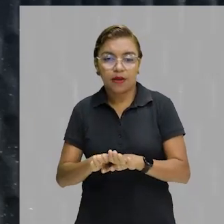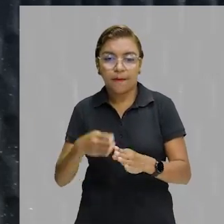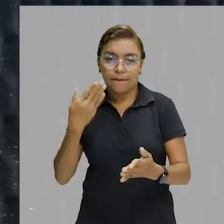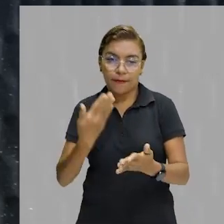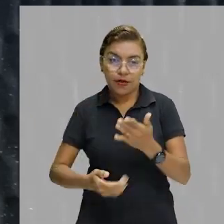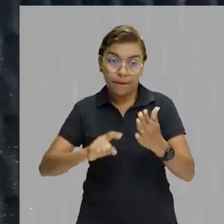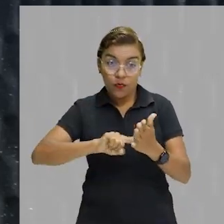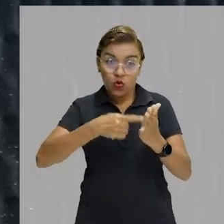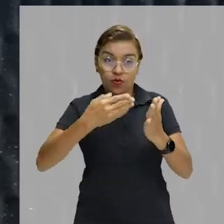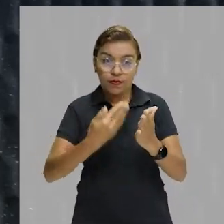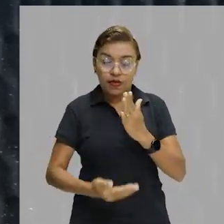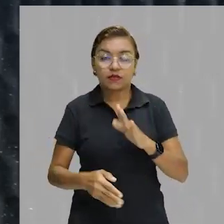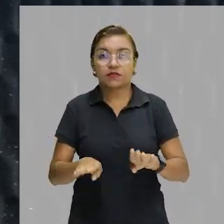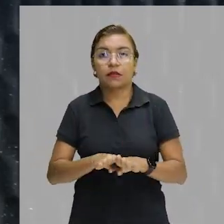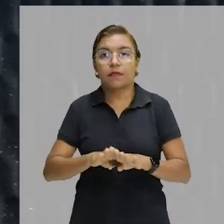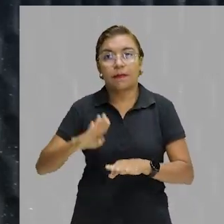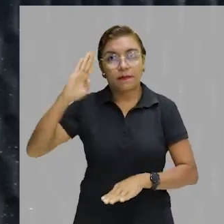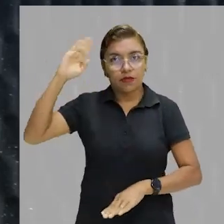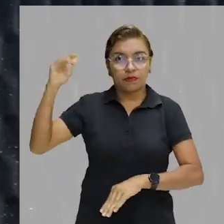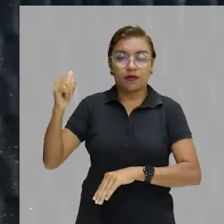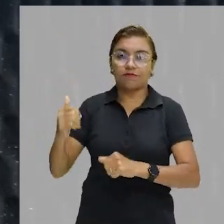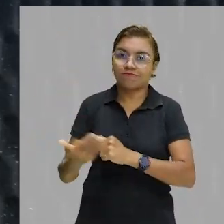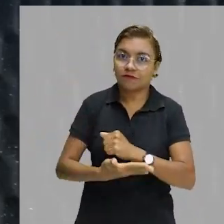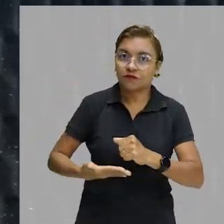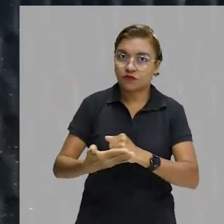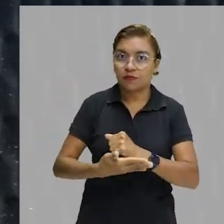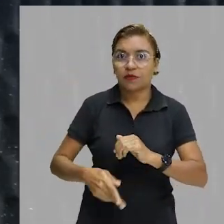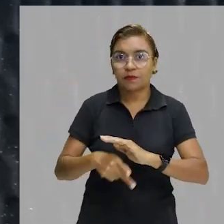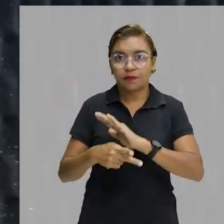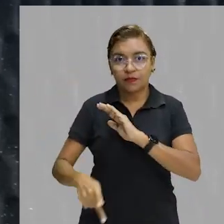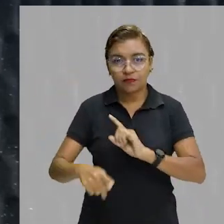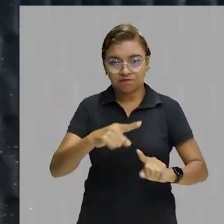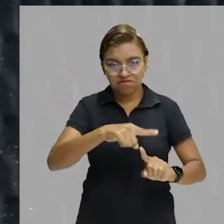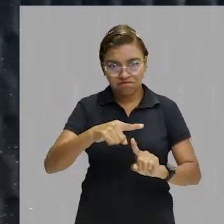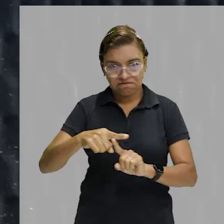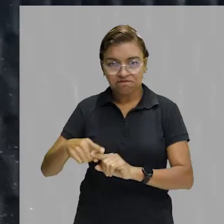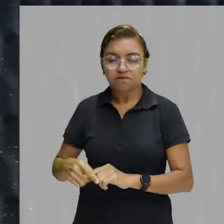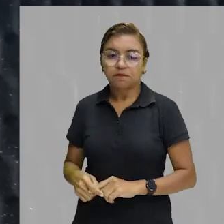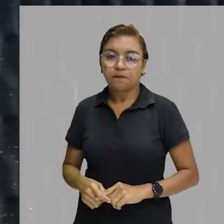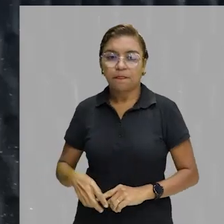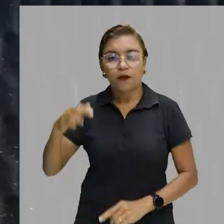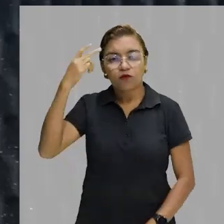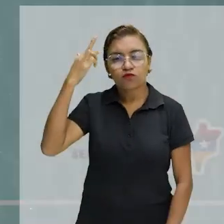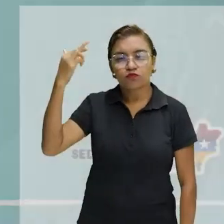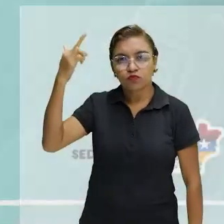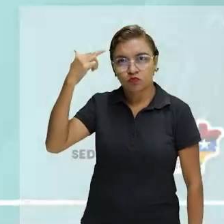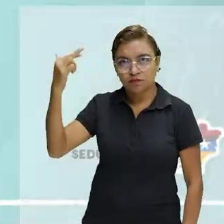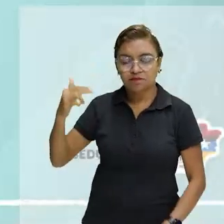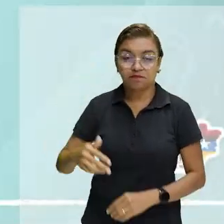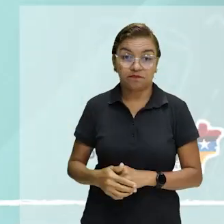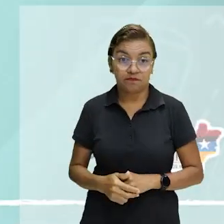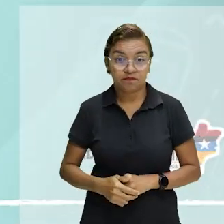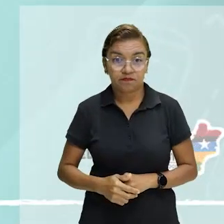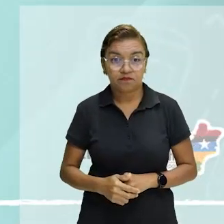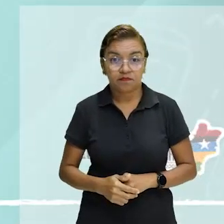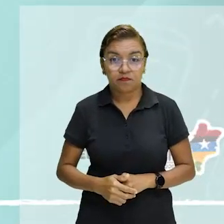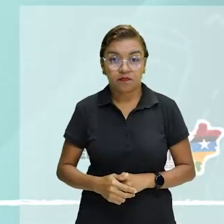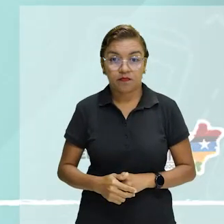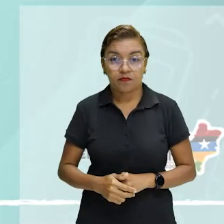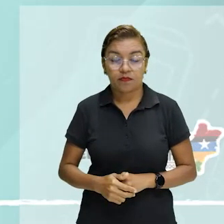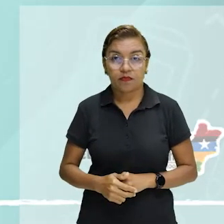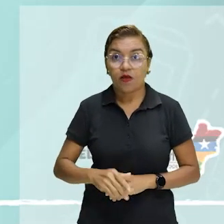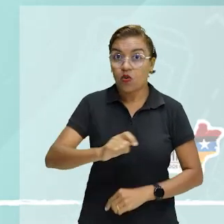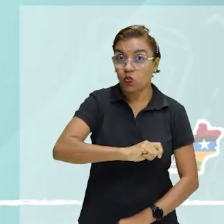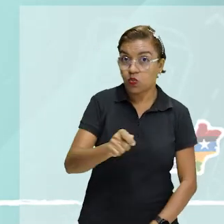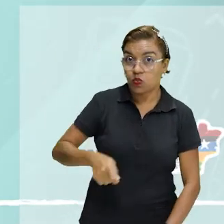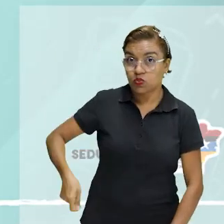os principais fundamentos dessa modalidade. Então vamos lá, o histórico. Os relatos do princípio do